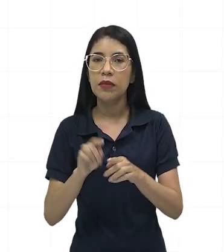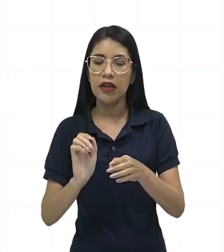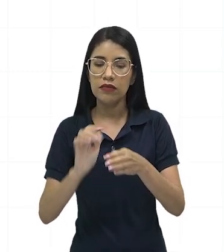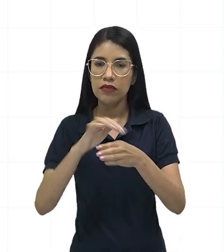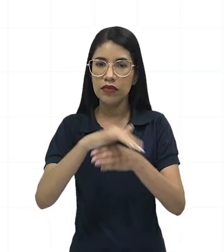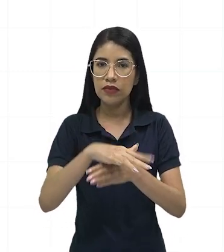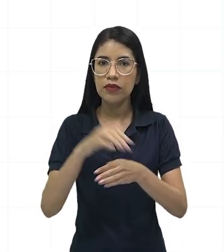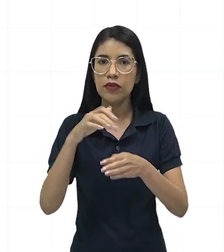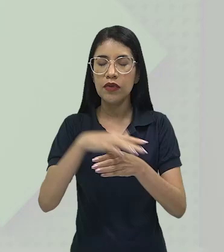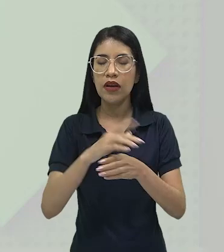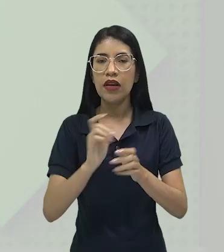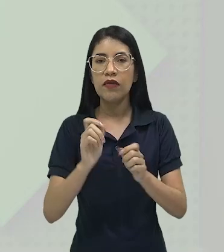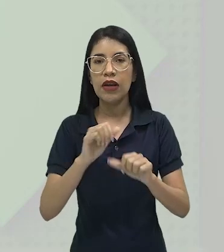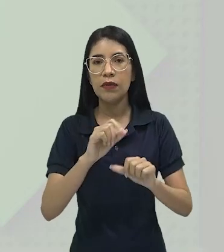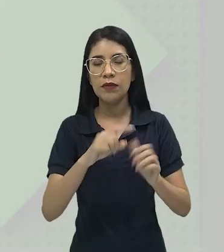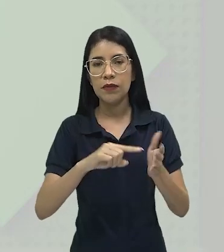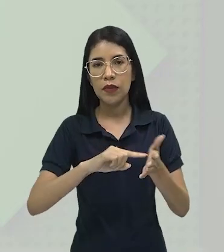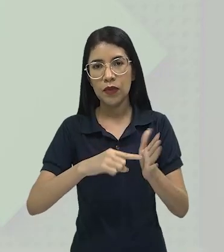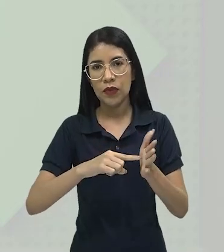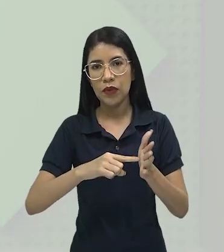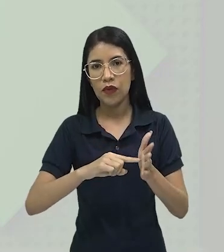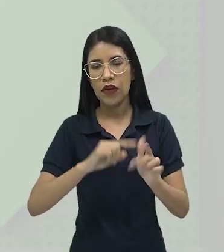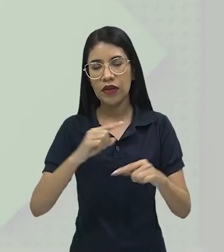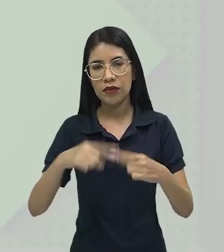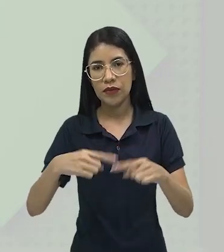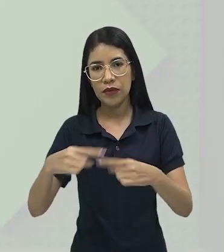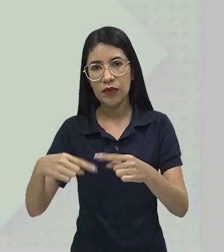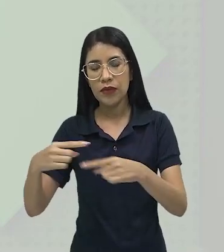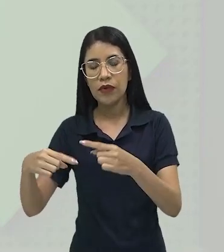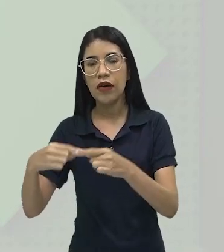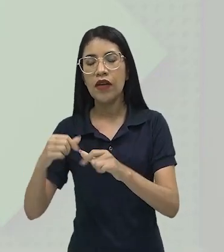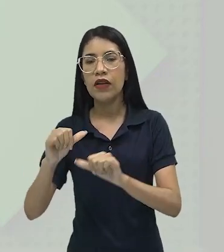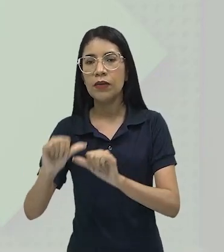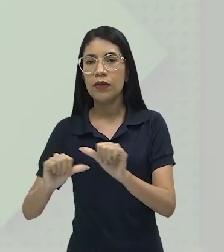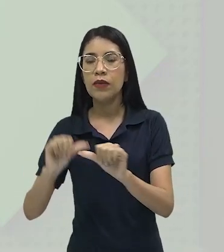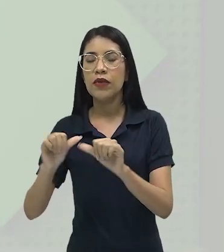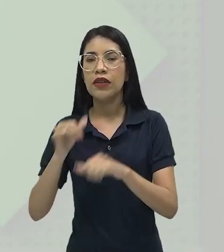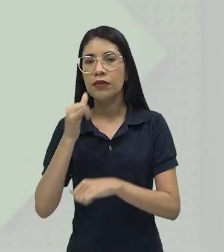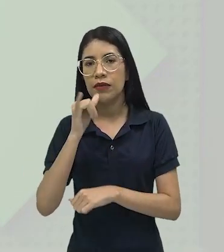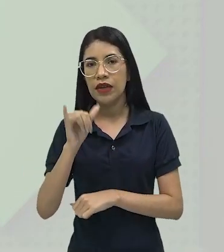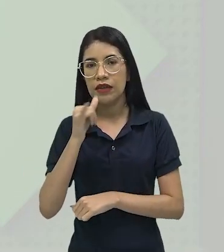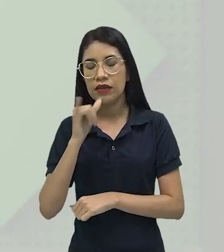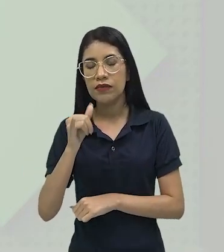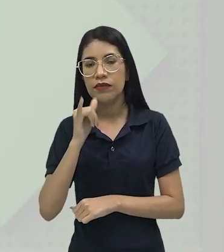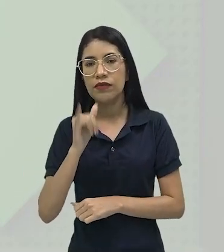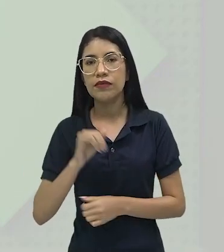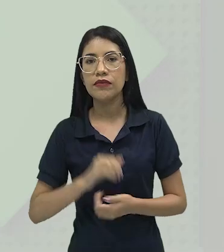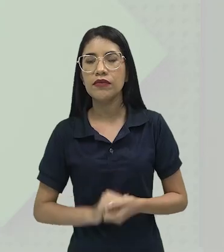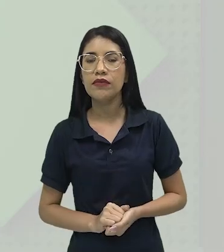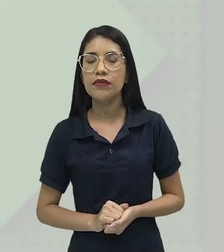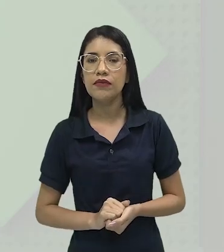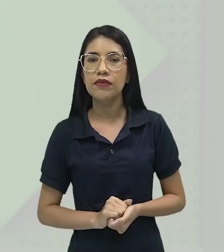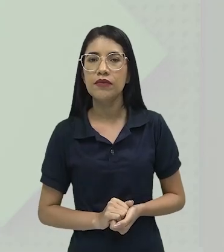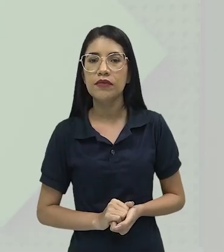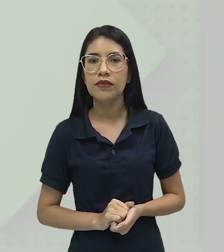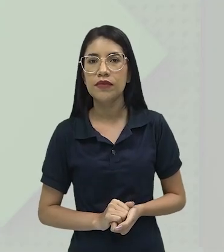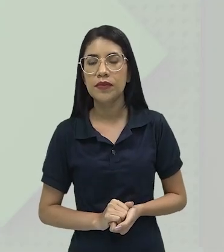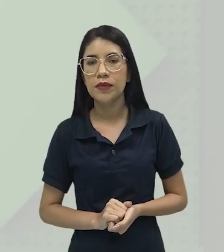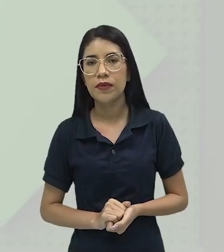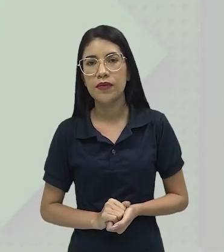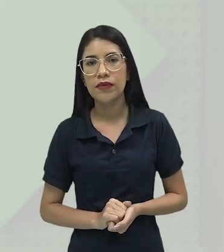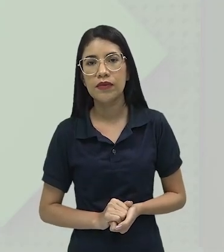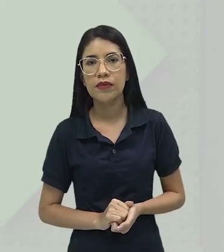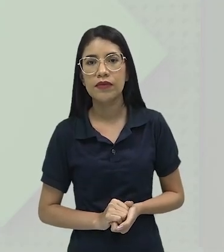todo o movimento que vai gerar essa força, transformando essa energia mecânica em